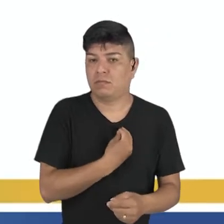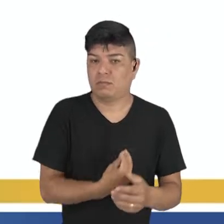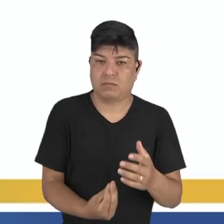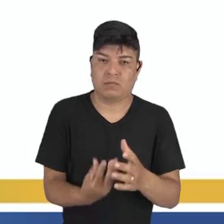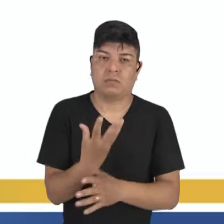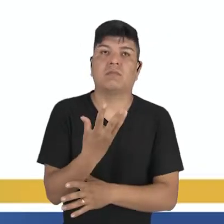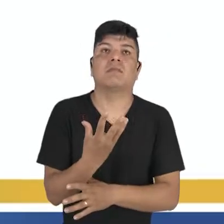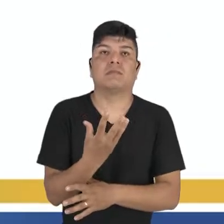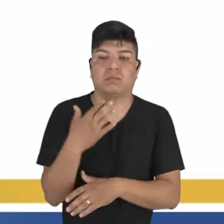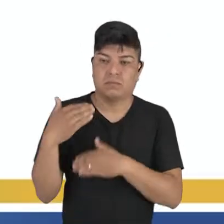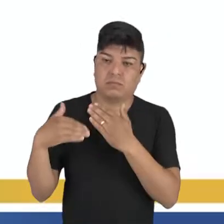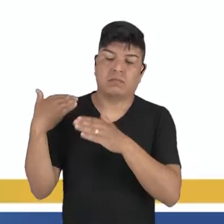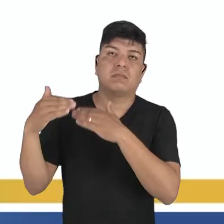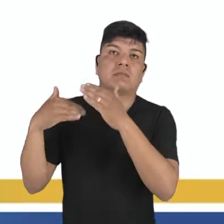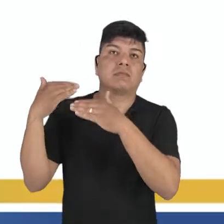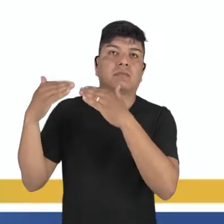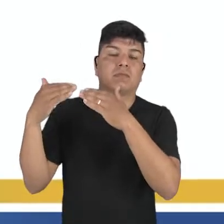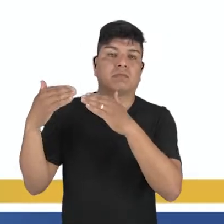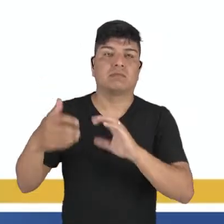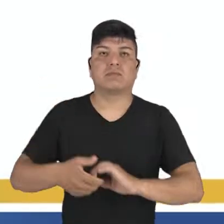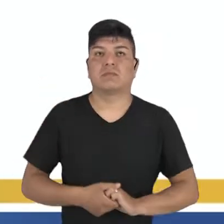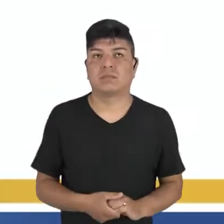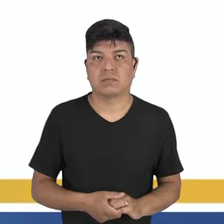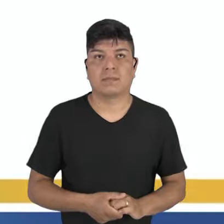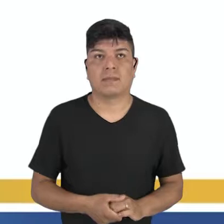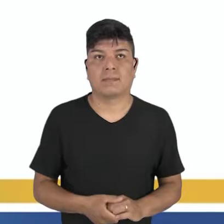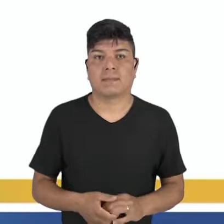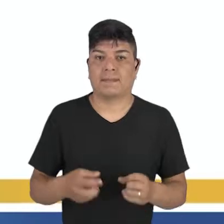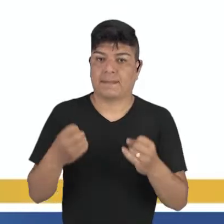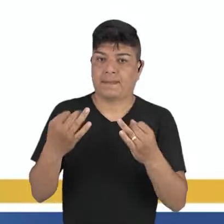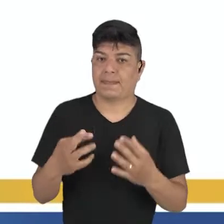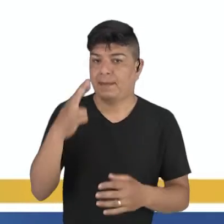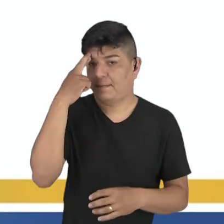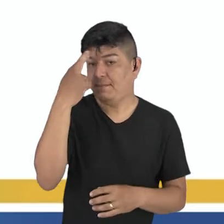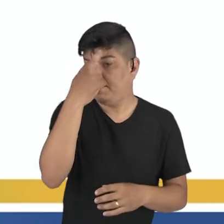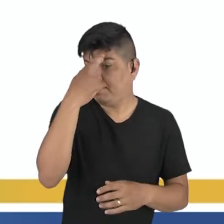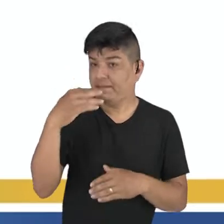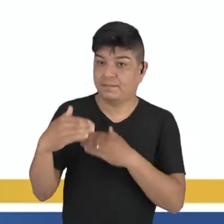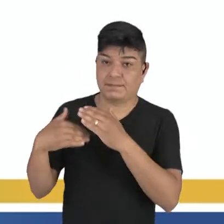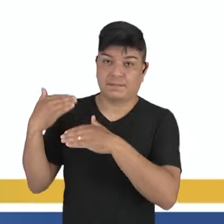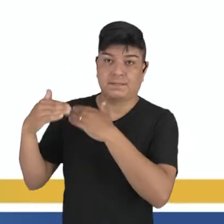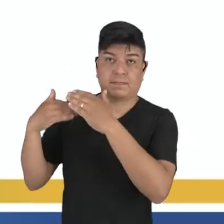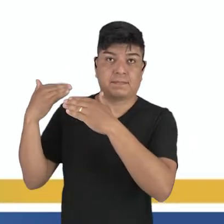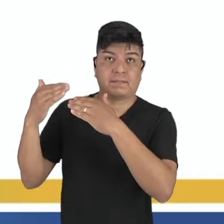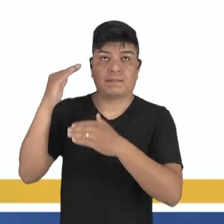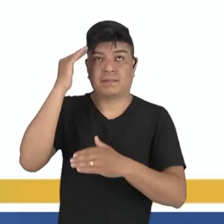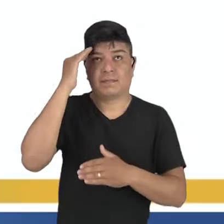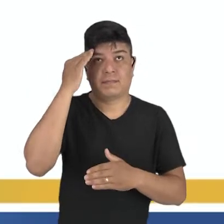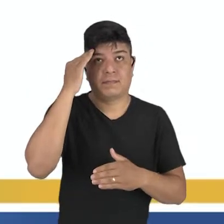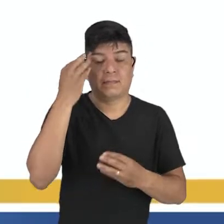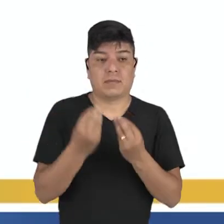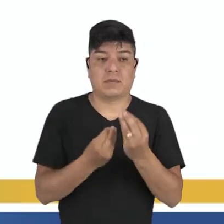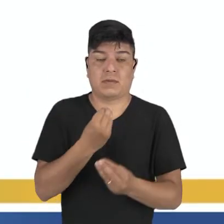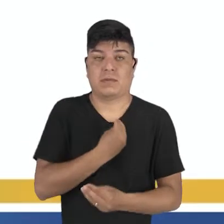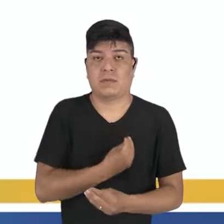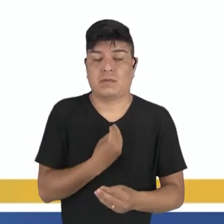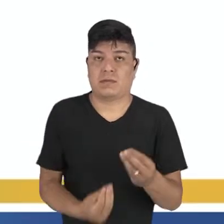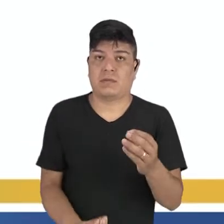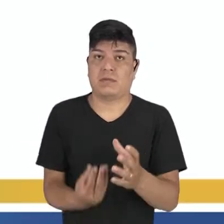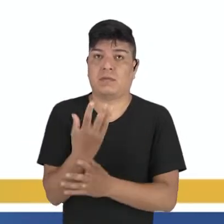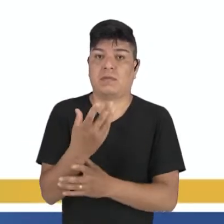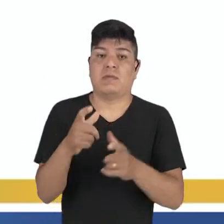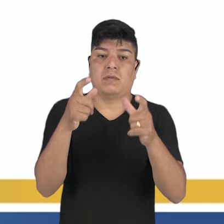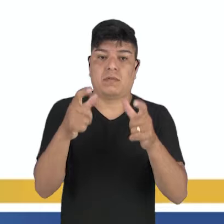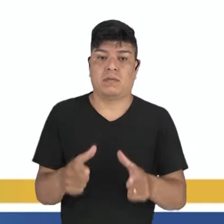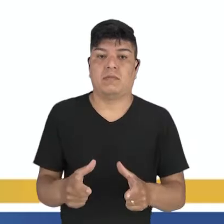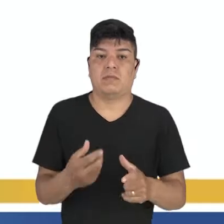um processo de evolução. Então, quando a gente fala de história evolutiva, é entender como a vida surgiu, qual era o ambiente em